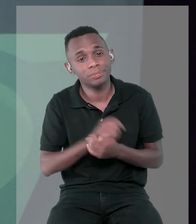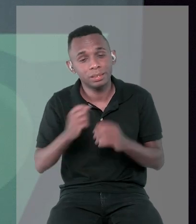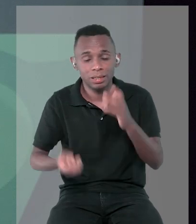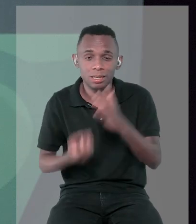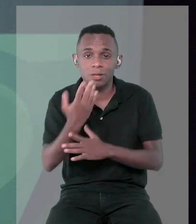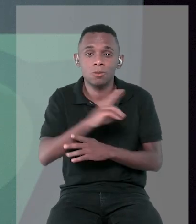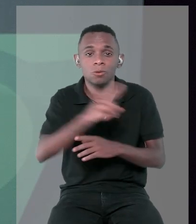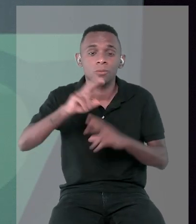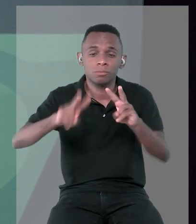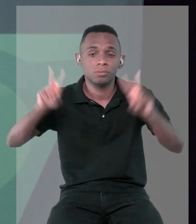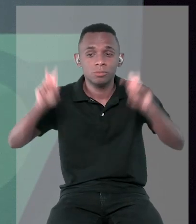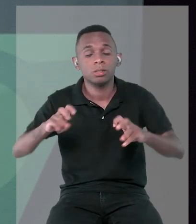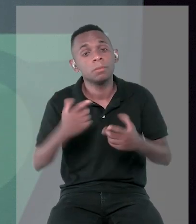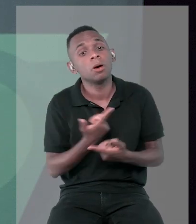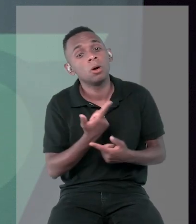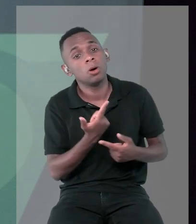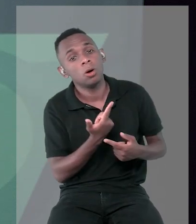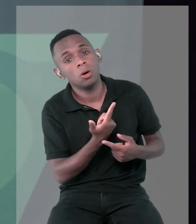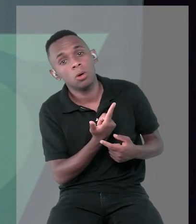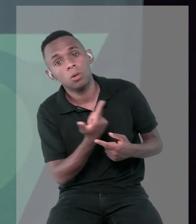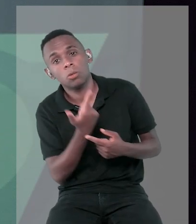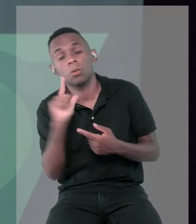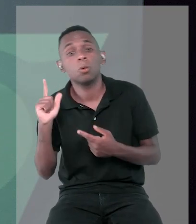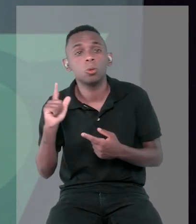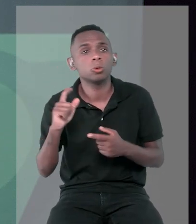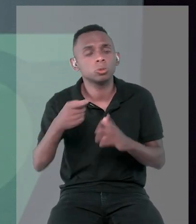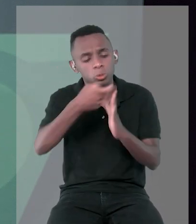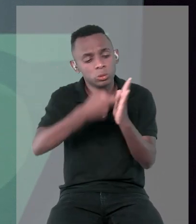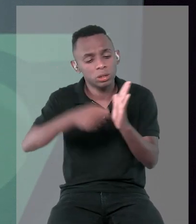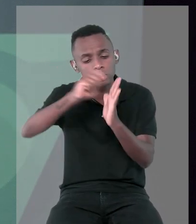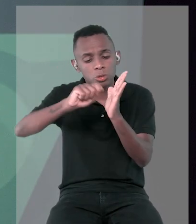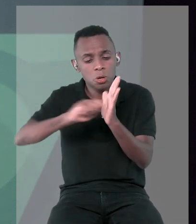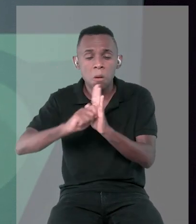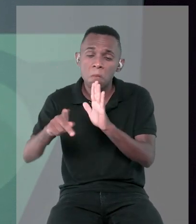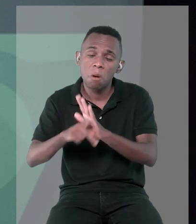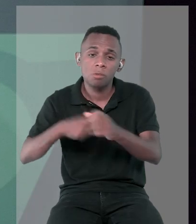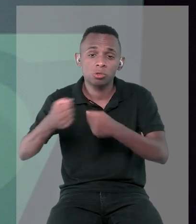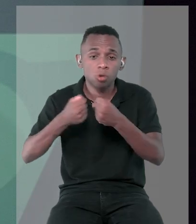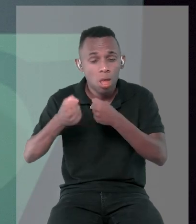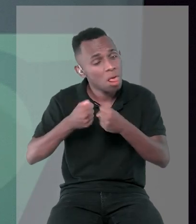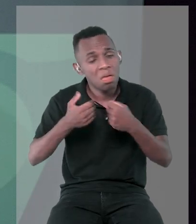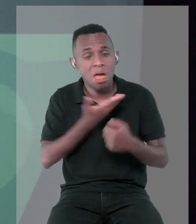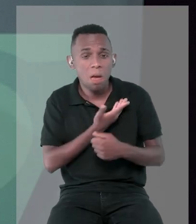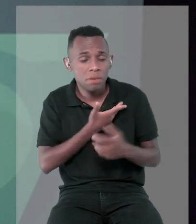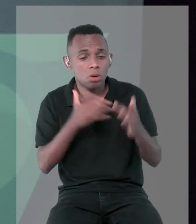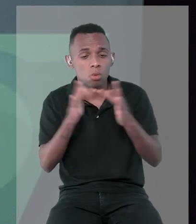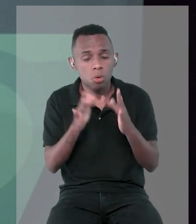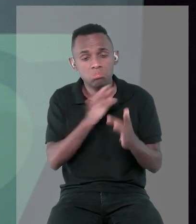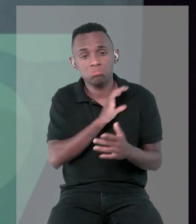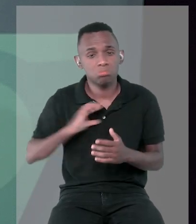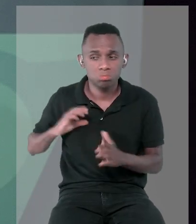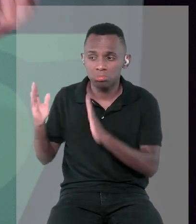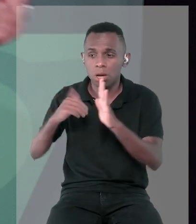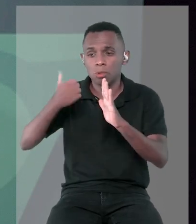Tá? Há outros que eram escritos por jornalistas, né, que eram amigos da Clarice nos anos